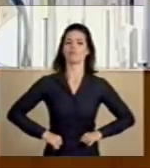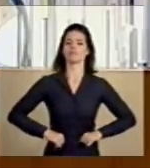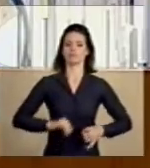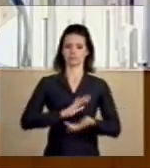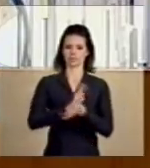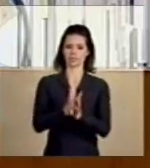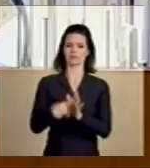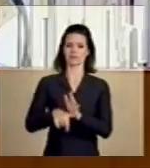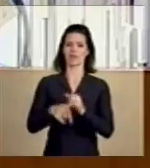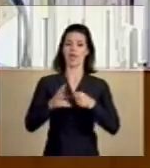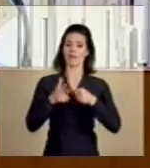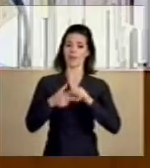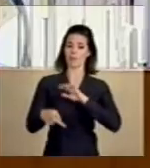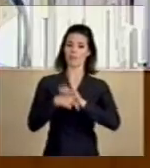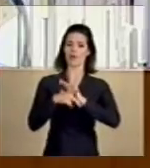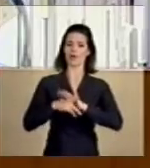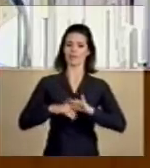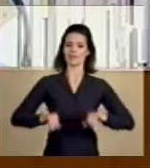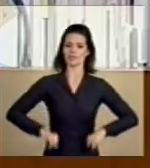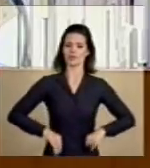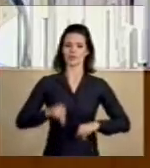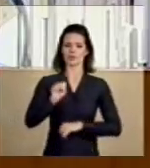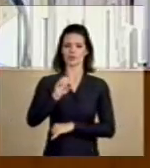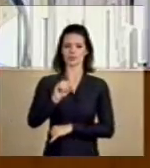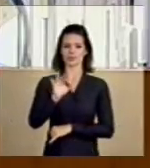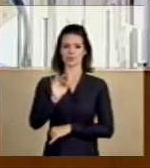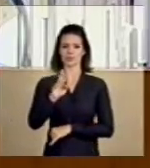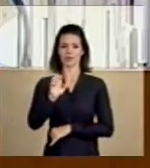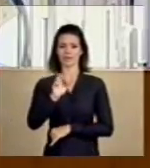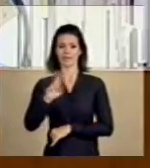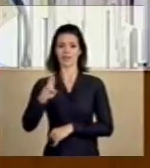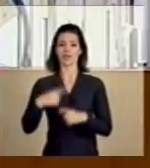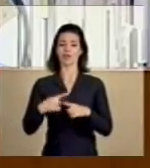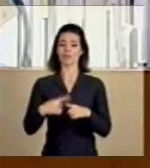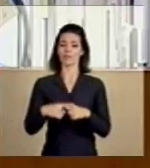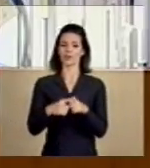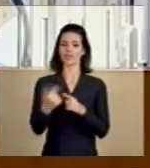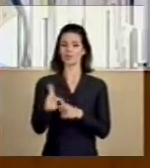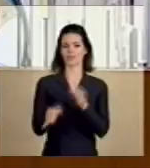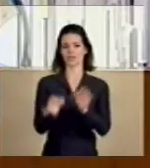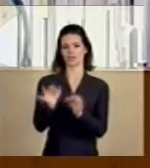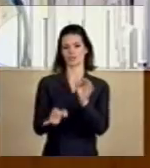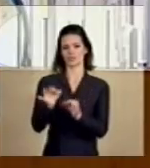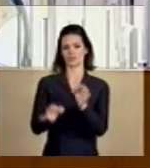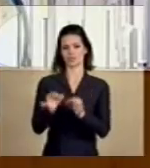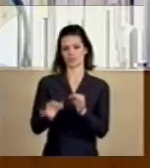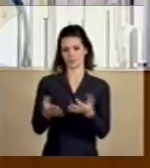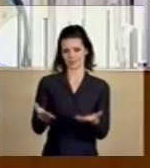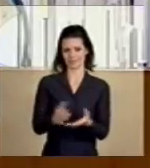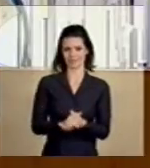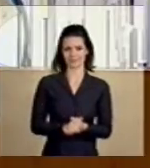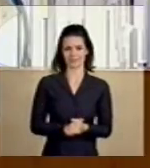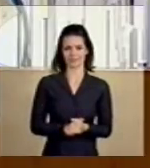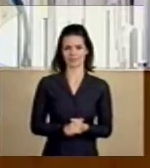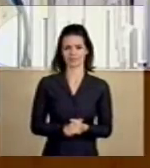quero usar, porque é uma injustiça contra nós por sermos o que somos, tão somente. Mas,